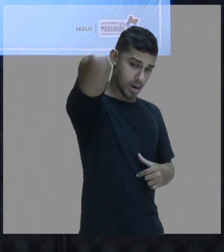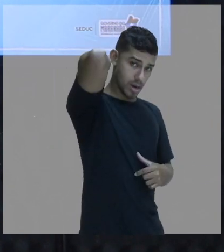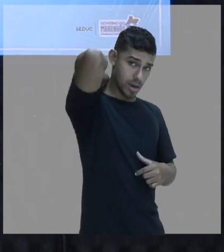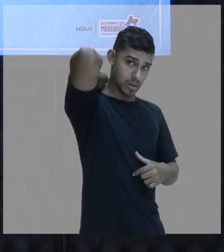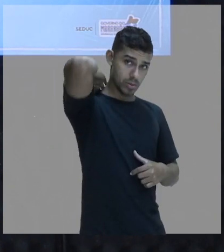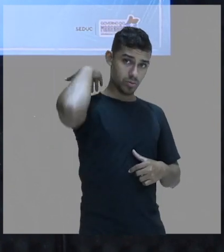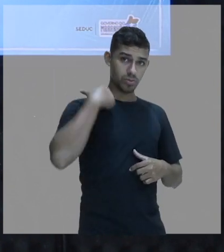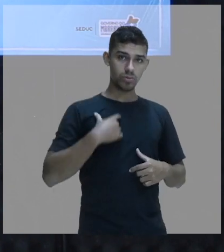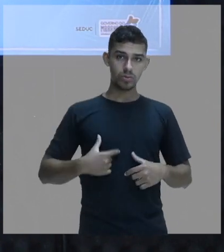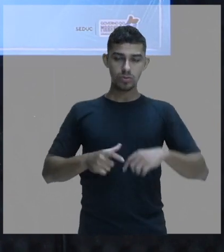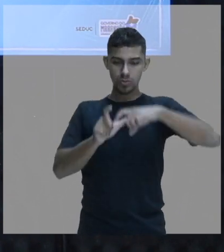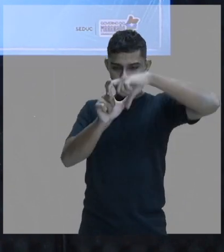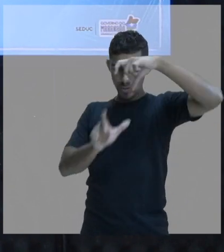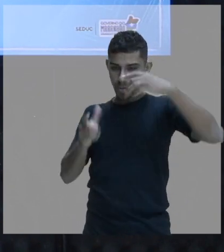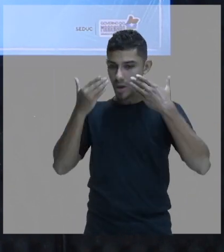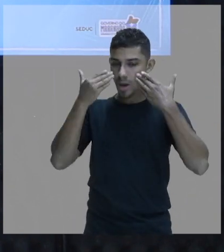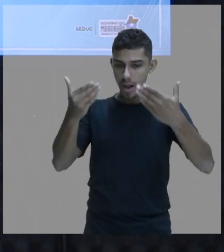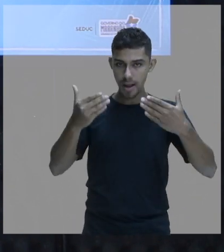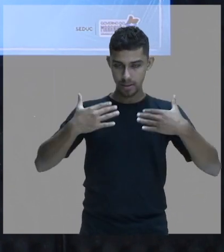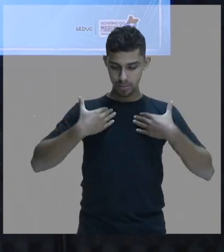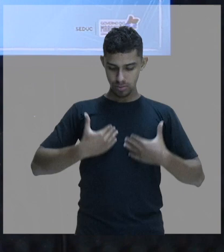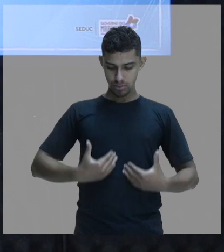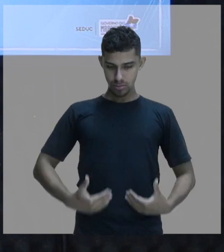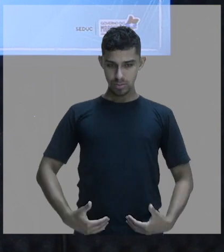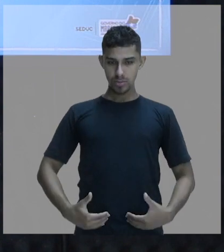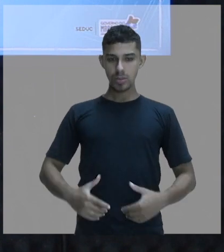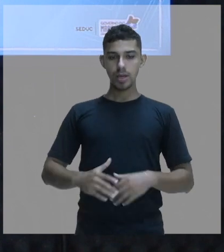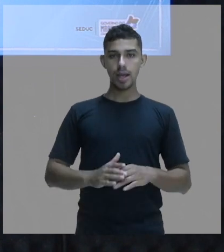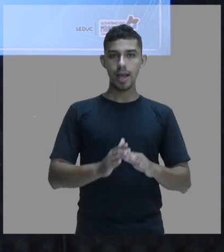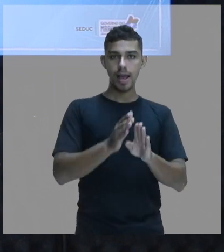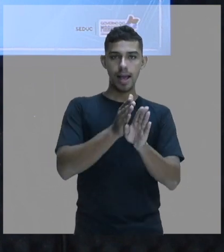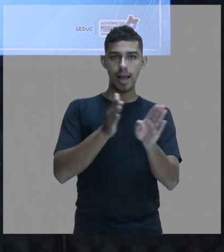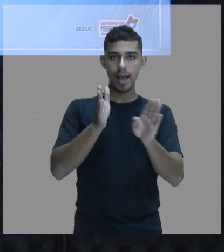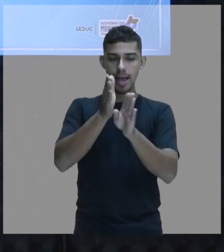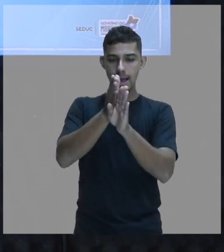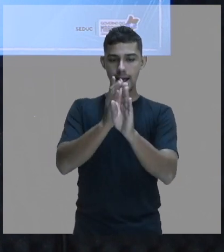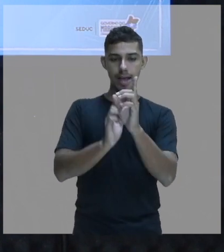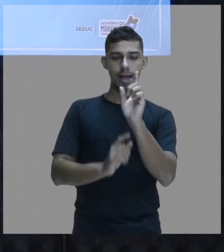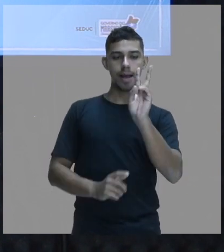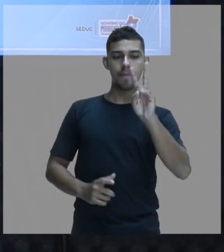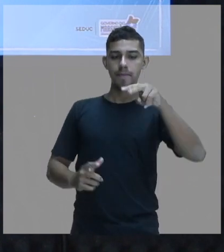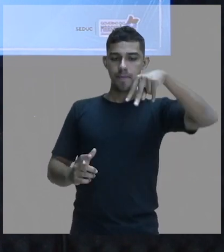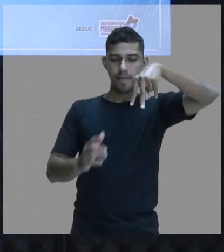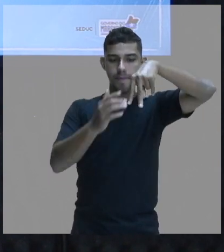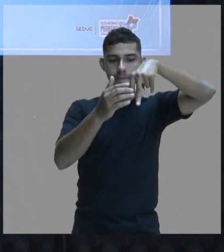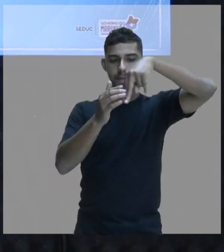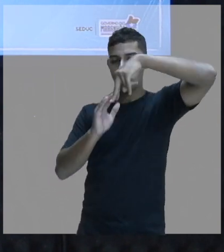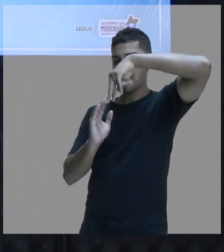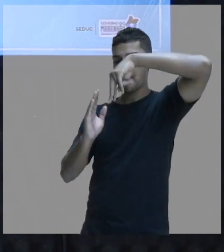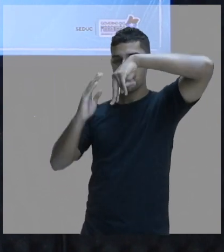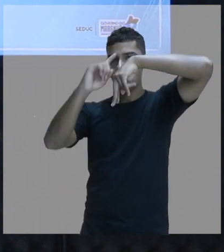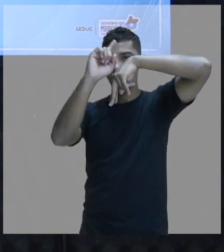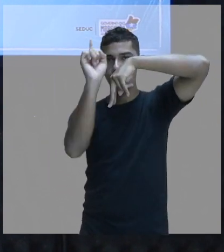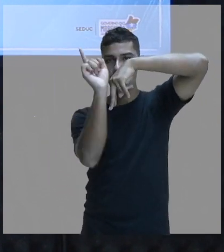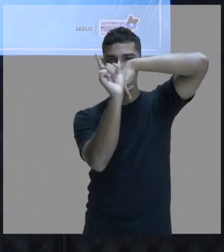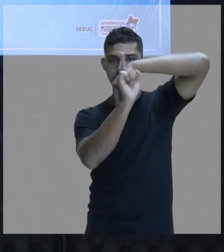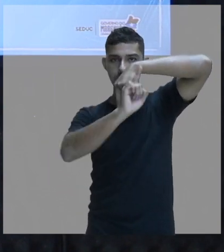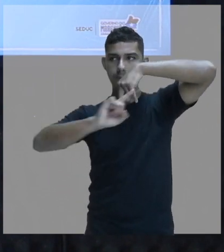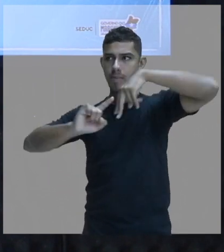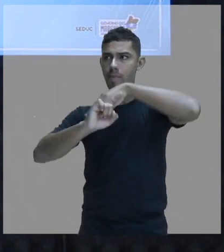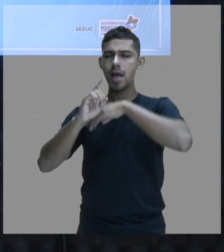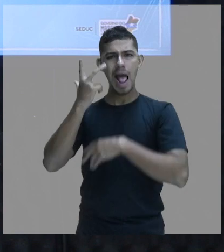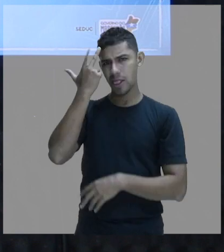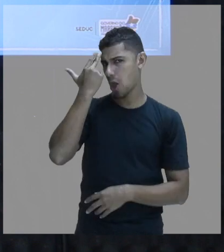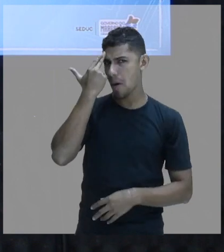vista lateral da coluna. Professor, a coluna é normal, é natural ela ter essa curvatura, esse formato de